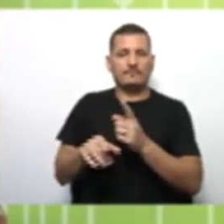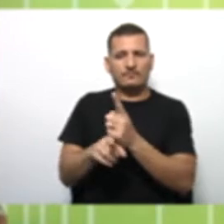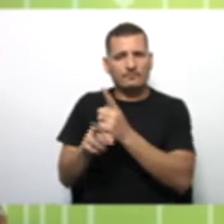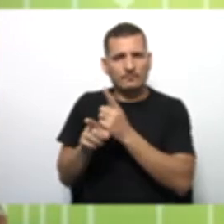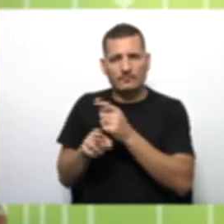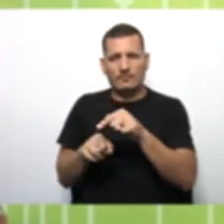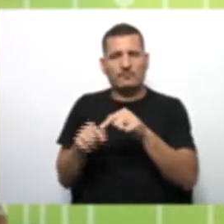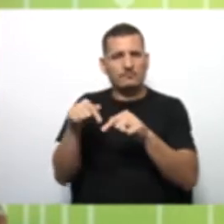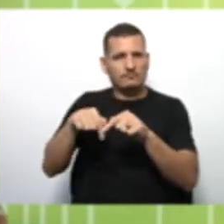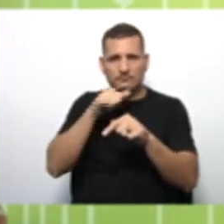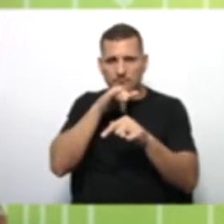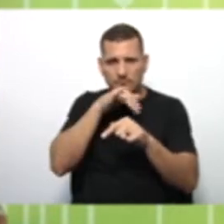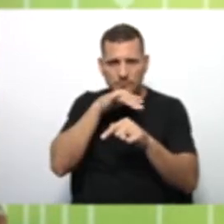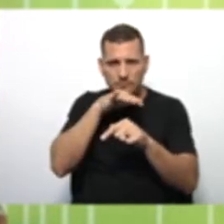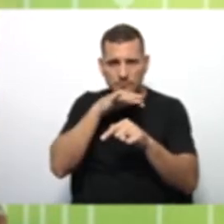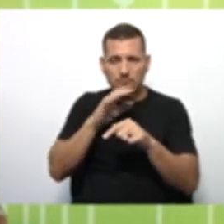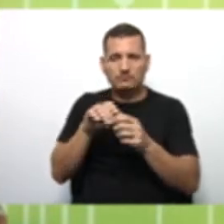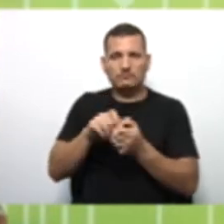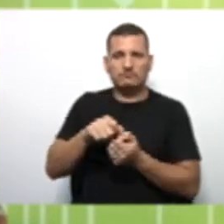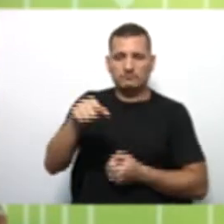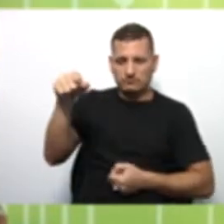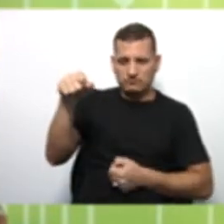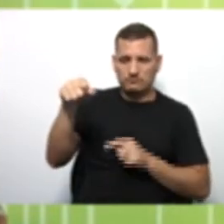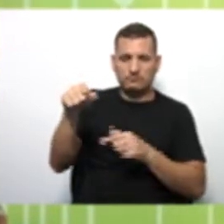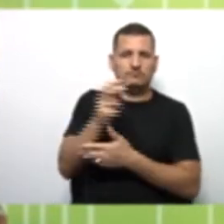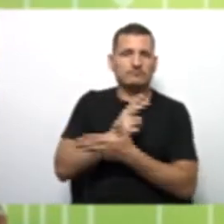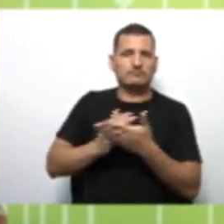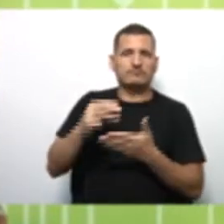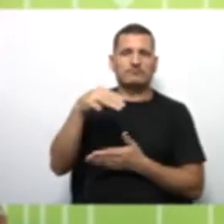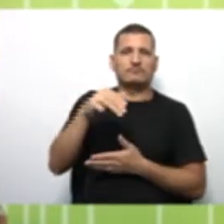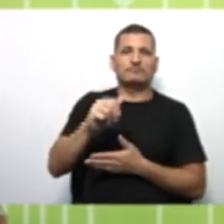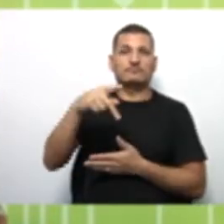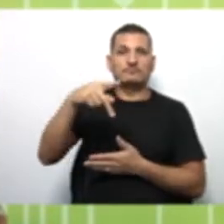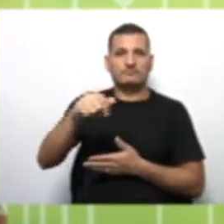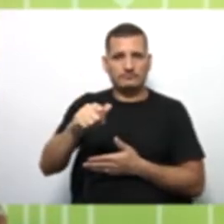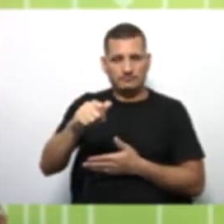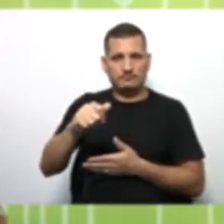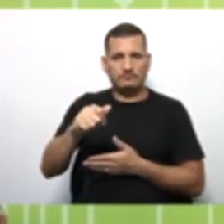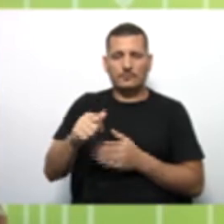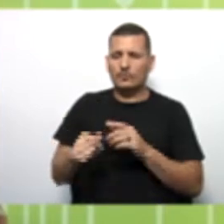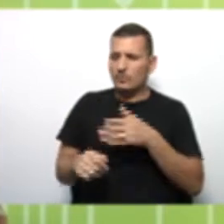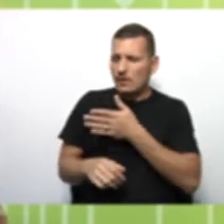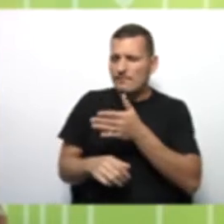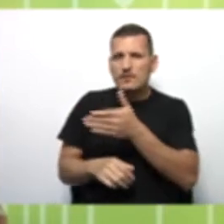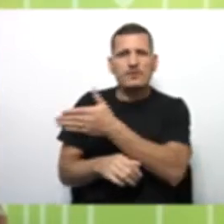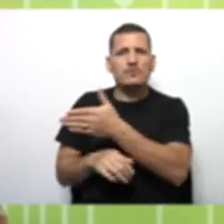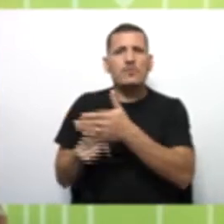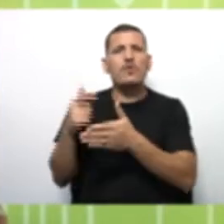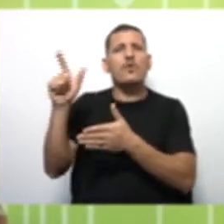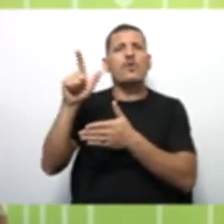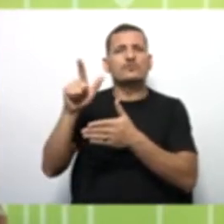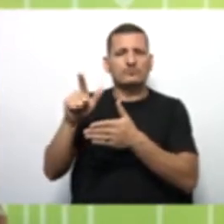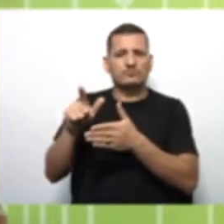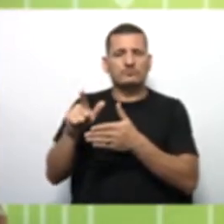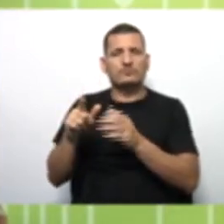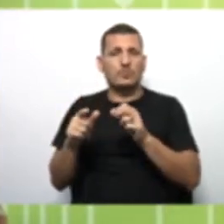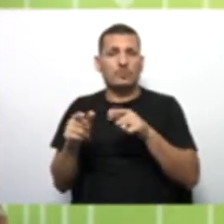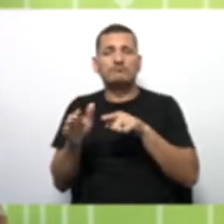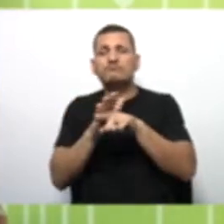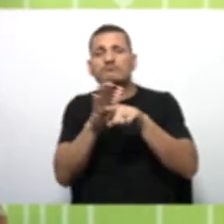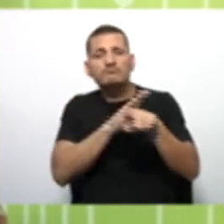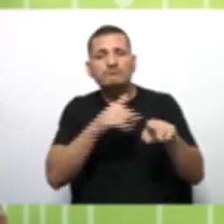não vai, você vai pegar o mapa, né? O celular pode te ajudar com isso, vai traçar uma outra rota possível, ou simplesmente você vai perguntar para as